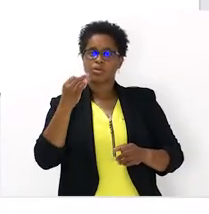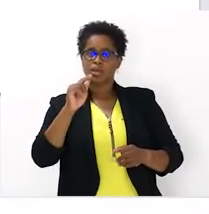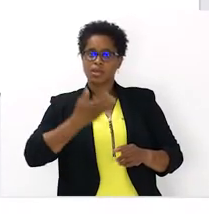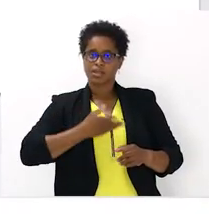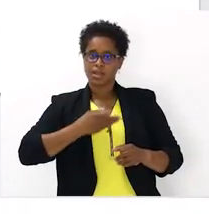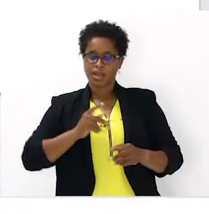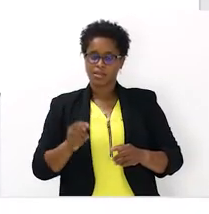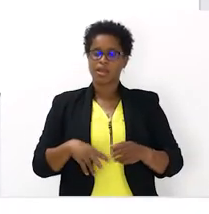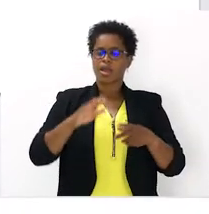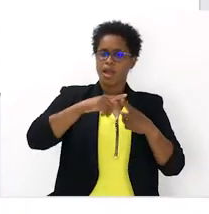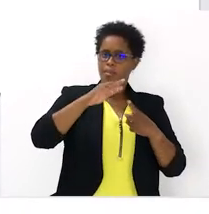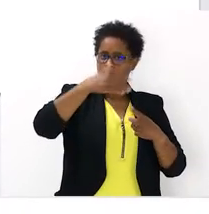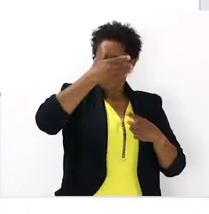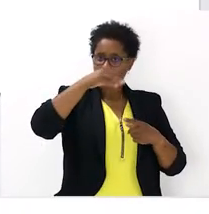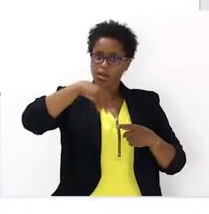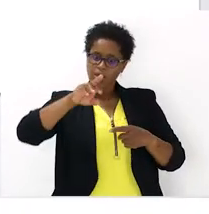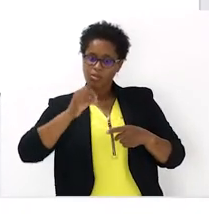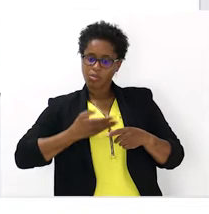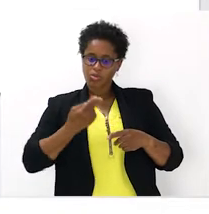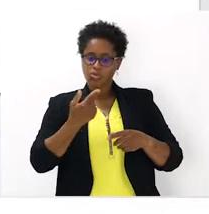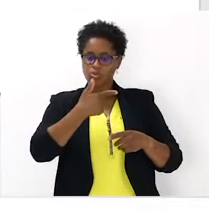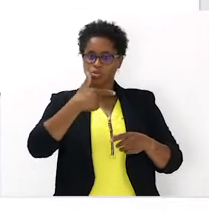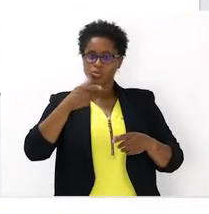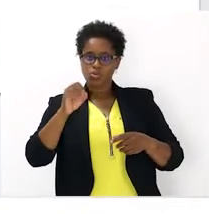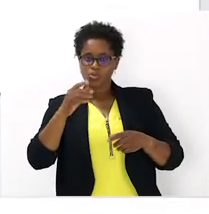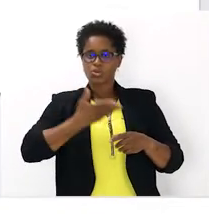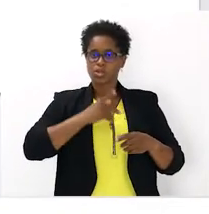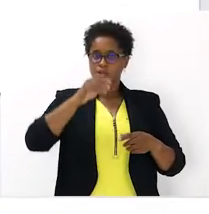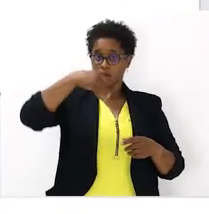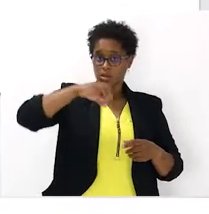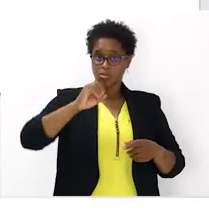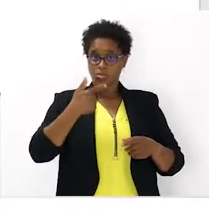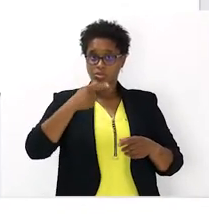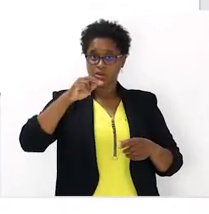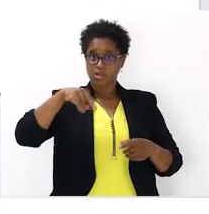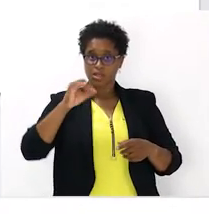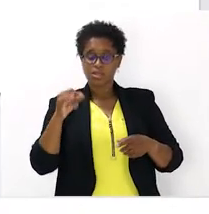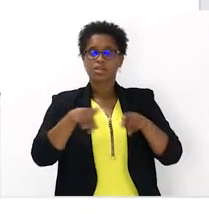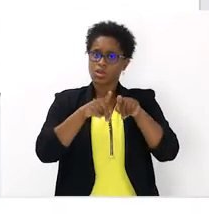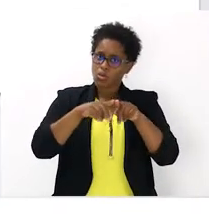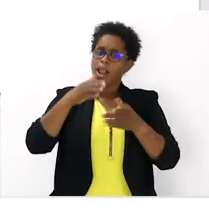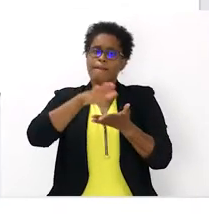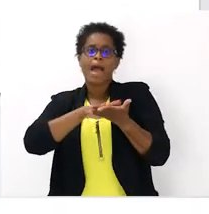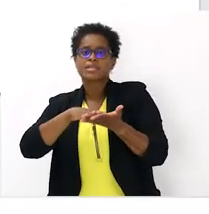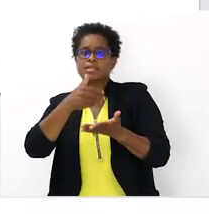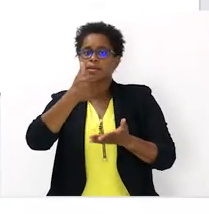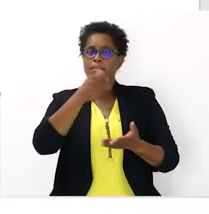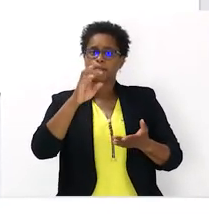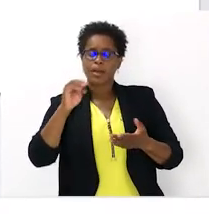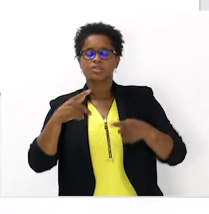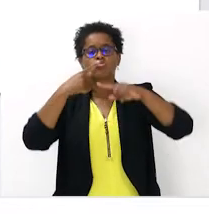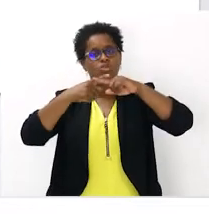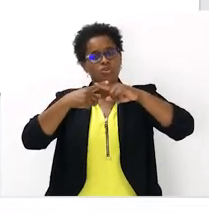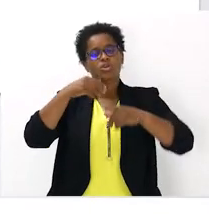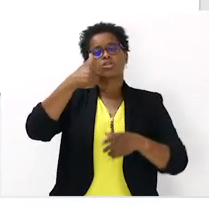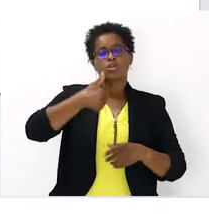propriedade, produto de potência de mesma base. Multiplicação de potência com as